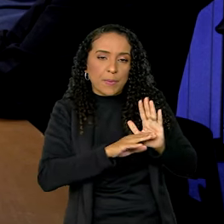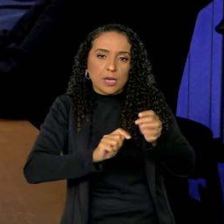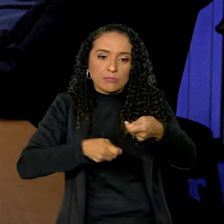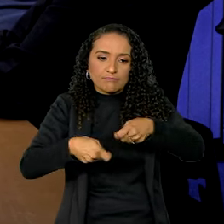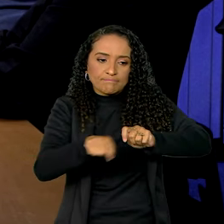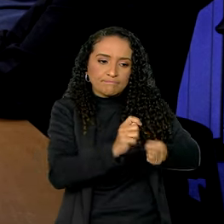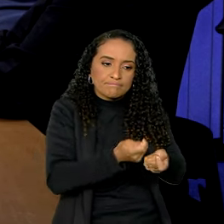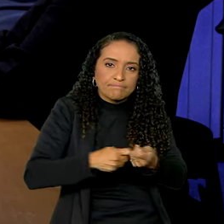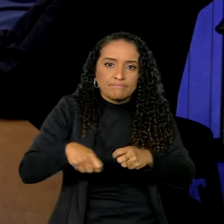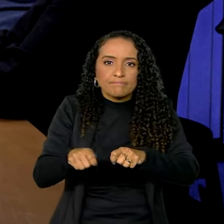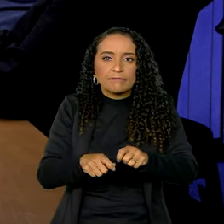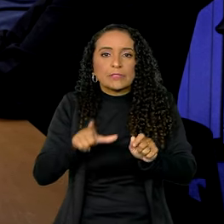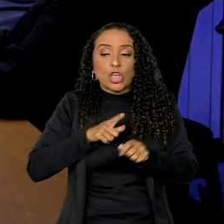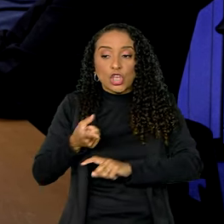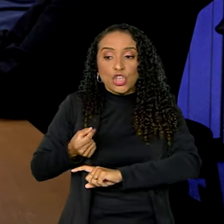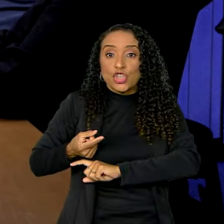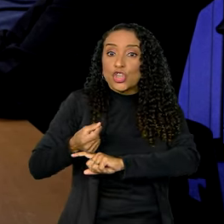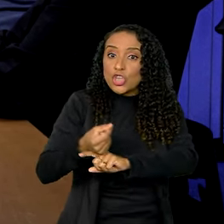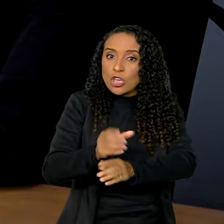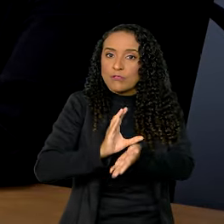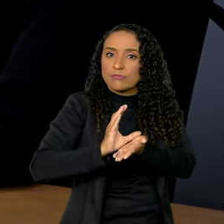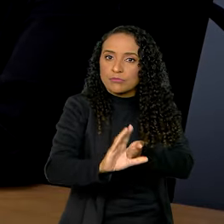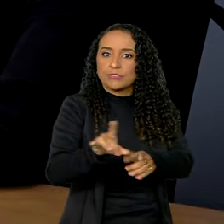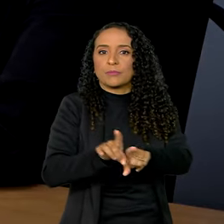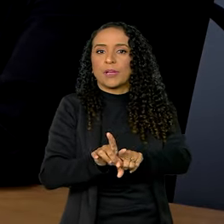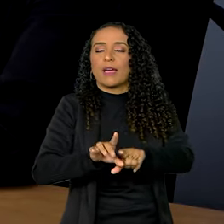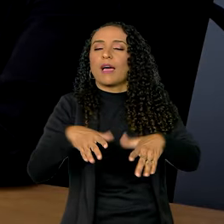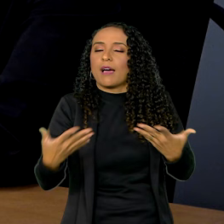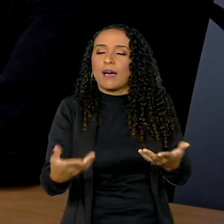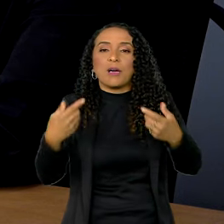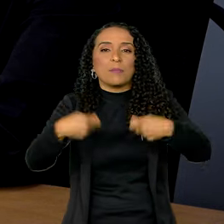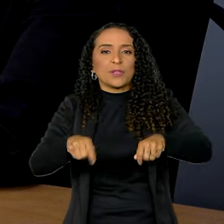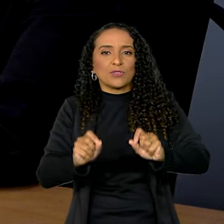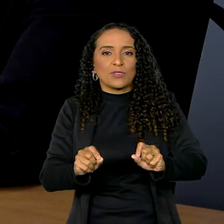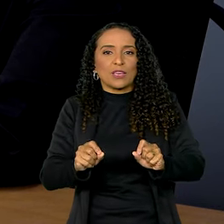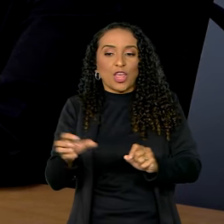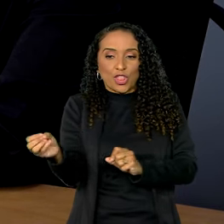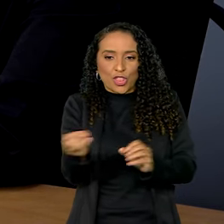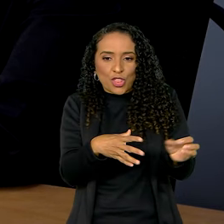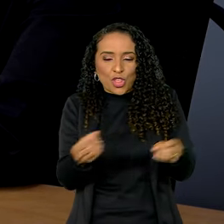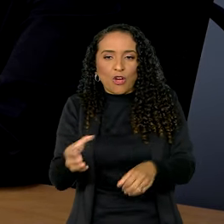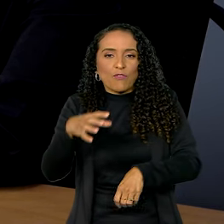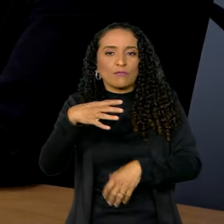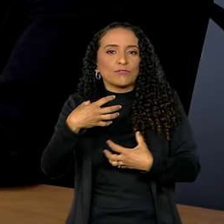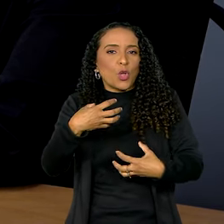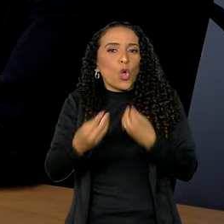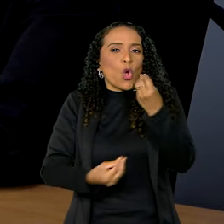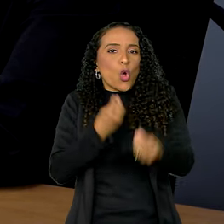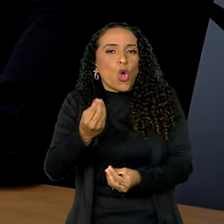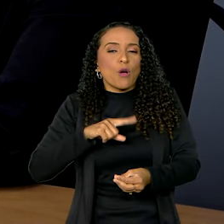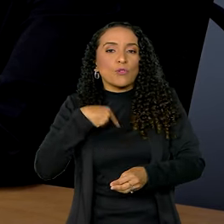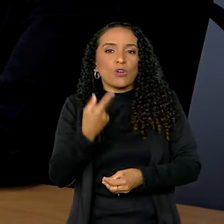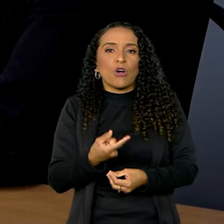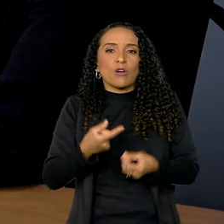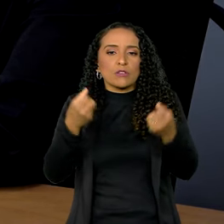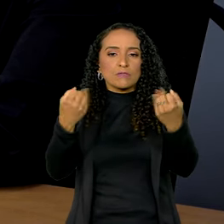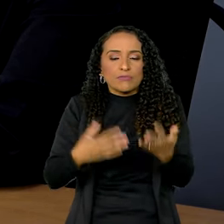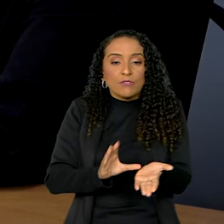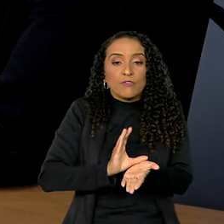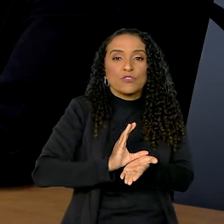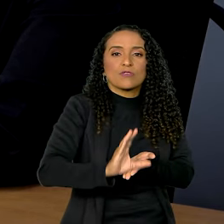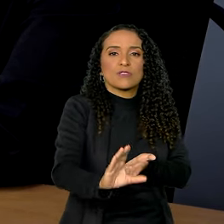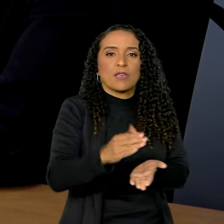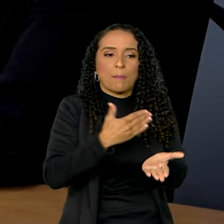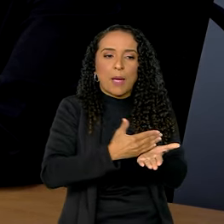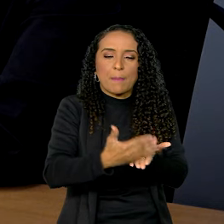manejo significa ter recursos investidos E aí a gente precisa Inovar na forma como a gente fomenta como a gente financia